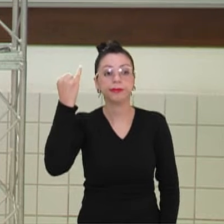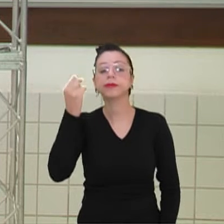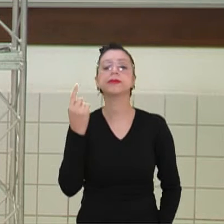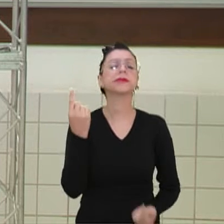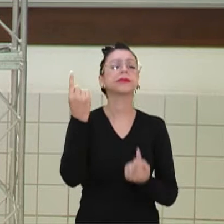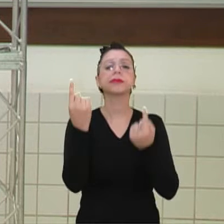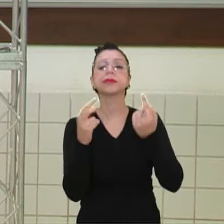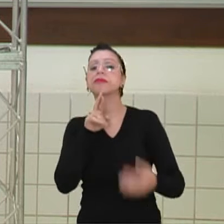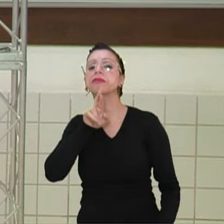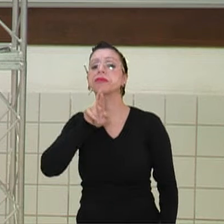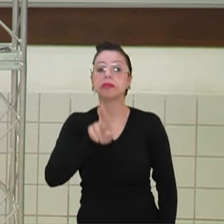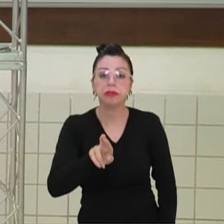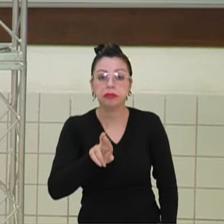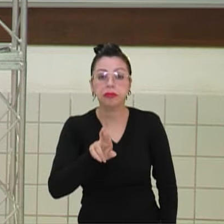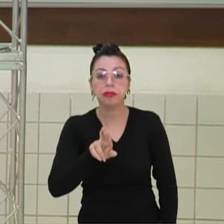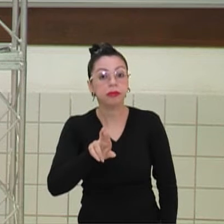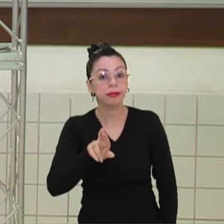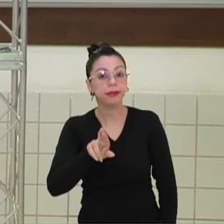qual será a resposta?